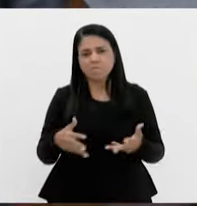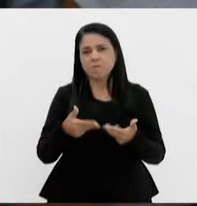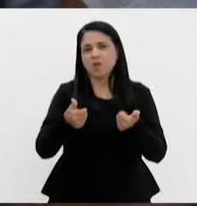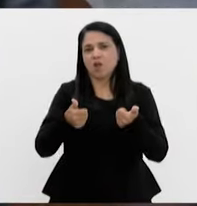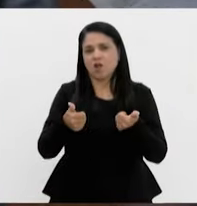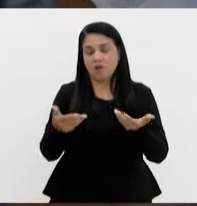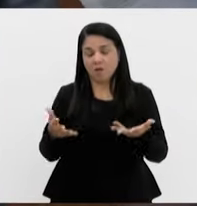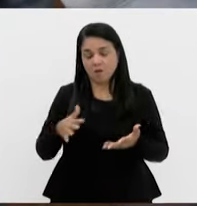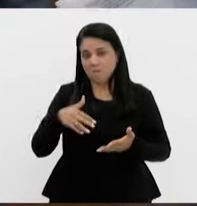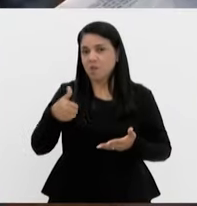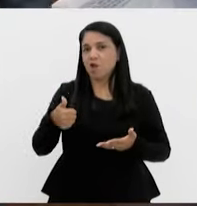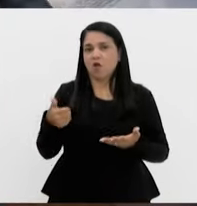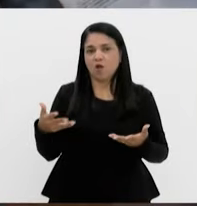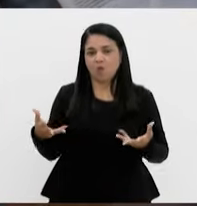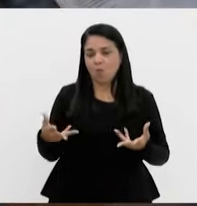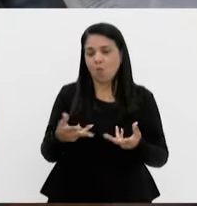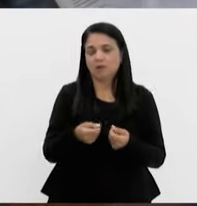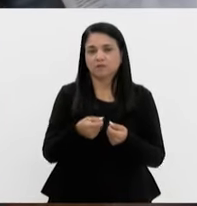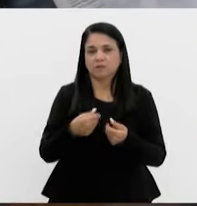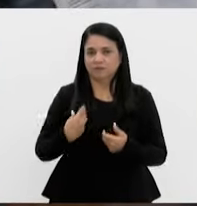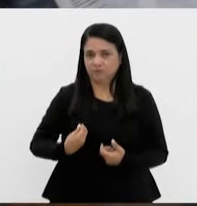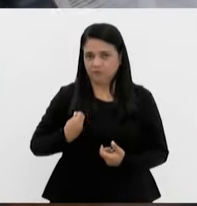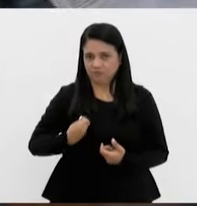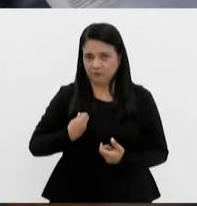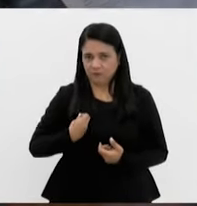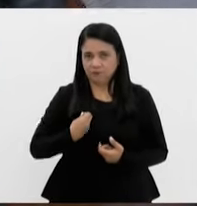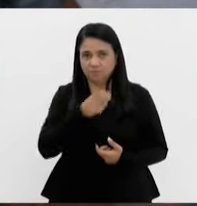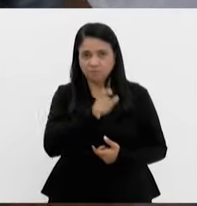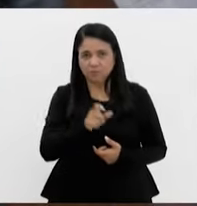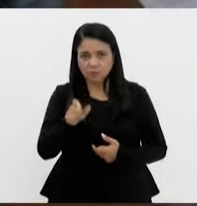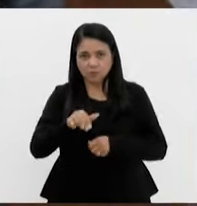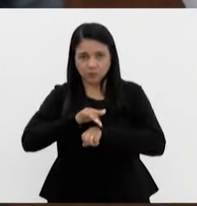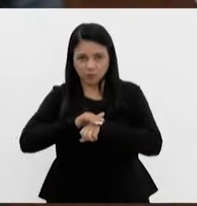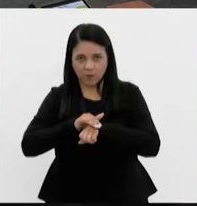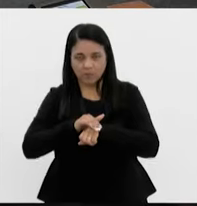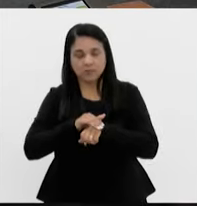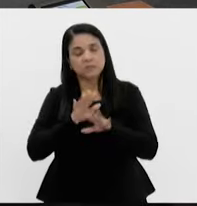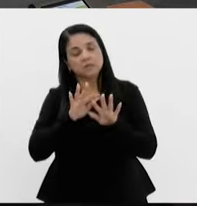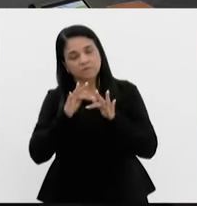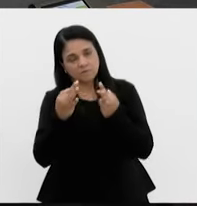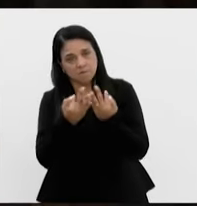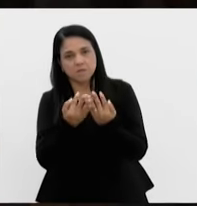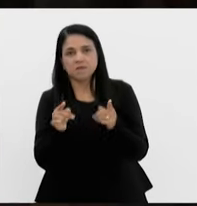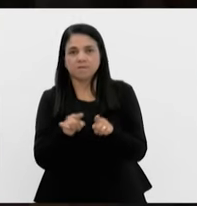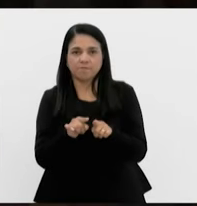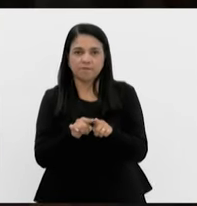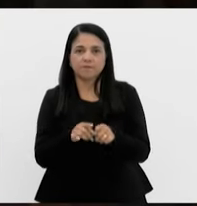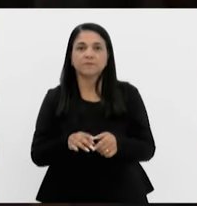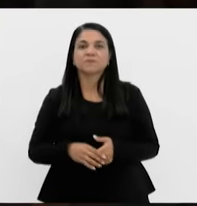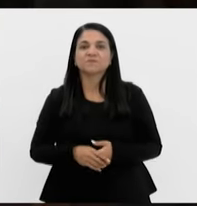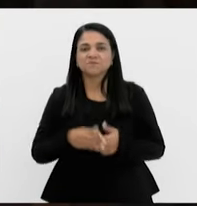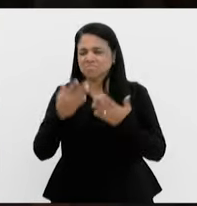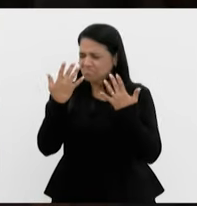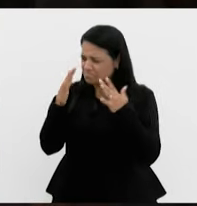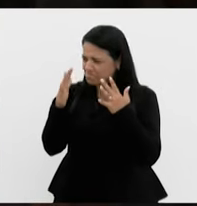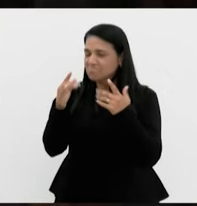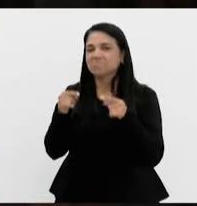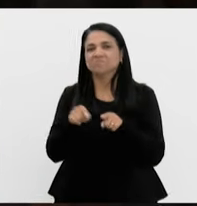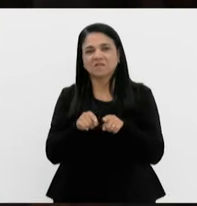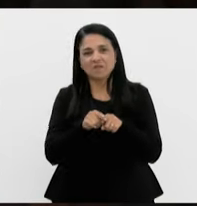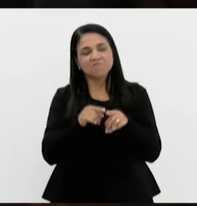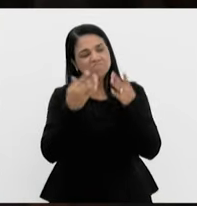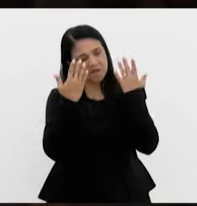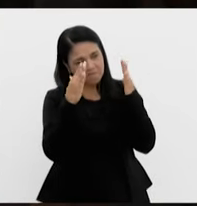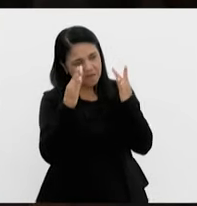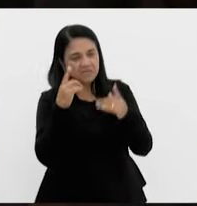todas as pessoas com doenças raras e seus familiares Muito obrigado Parabéns aí nosso Nobre Deputado muni